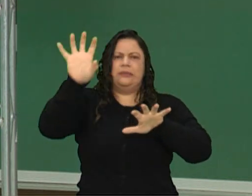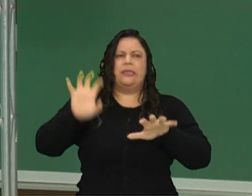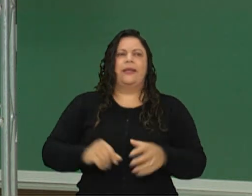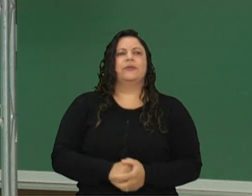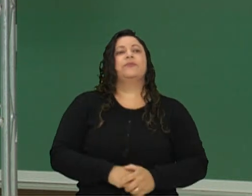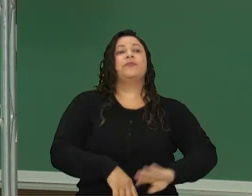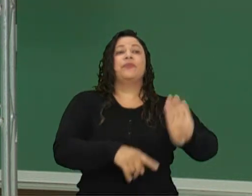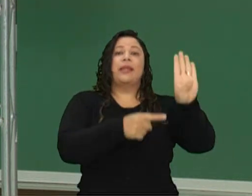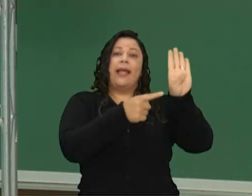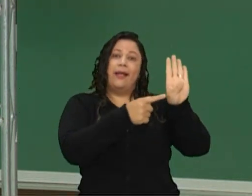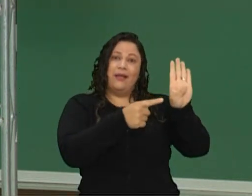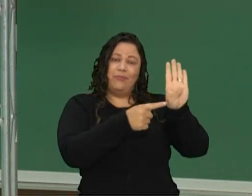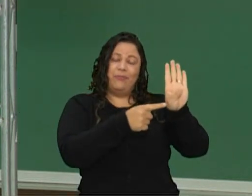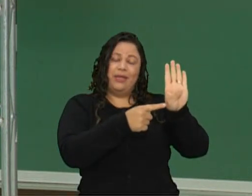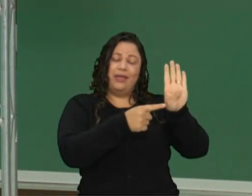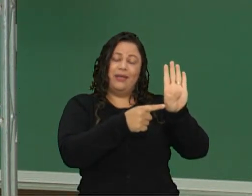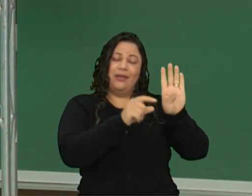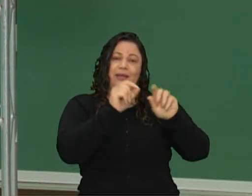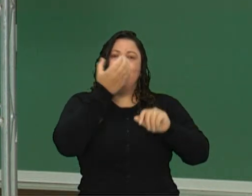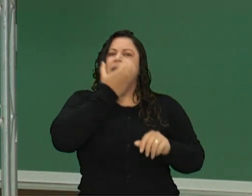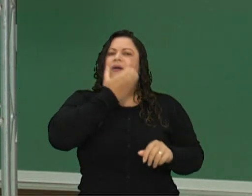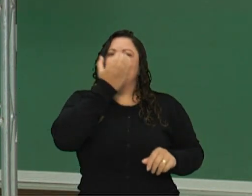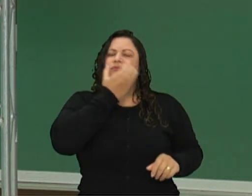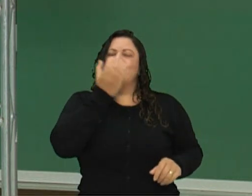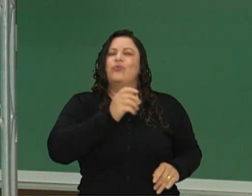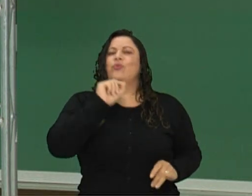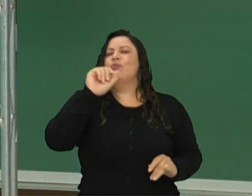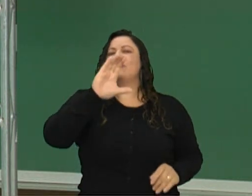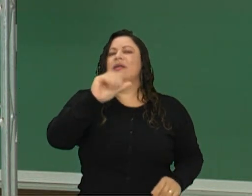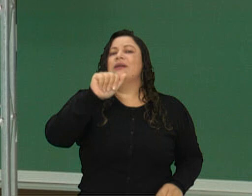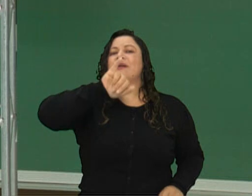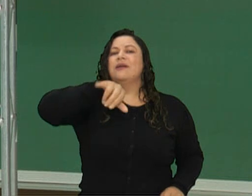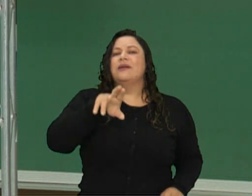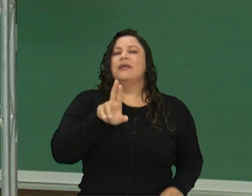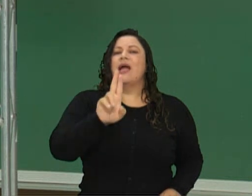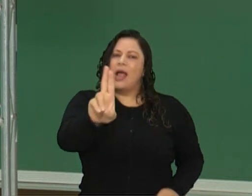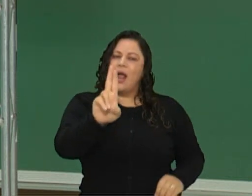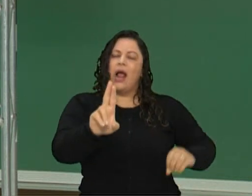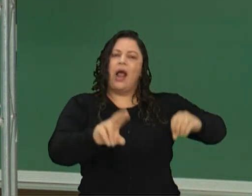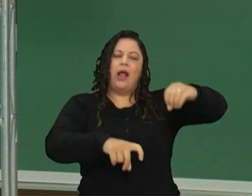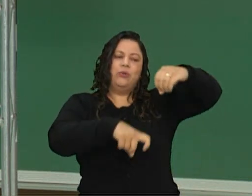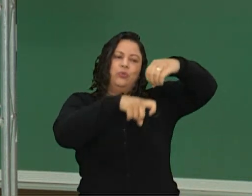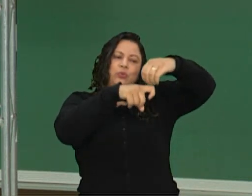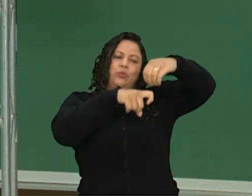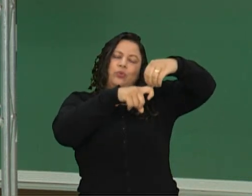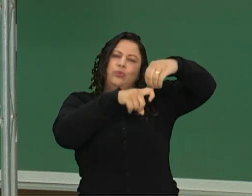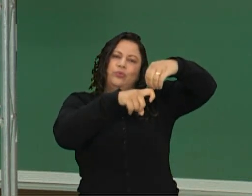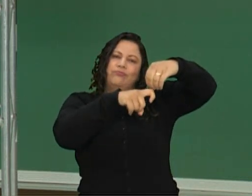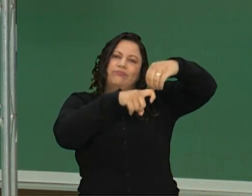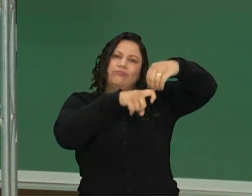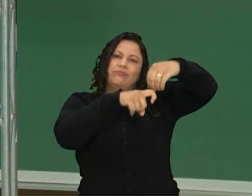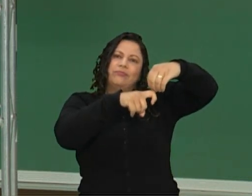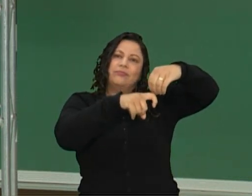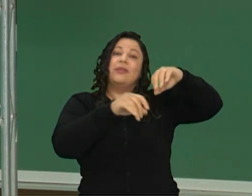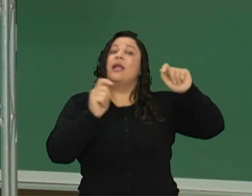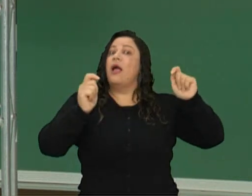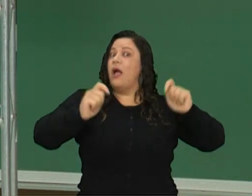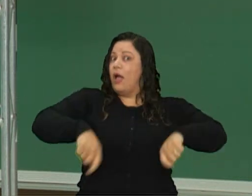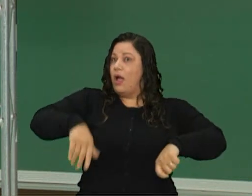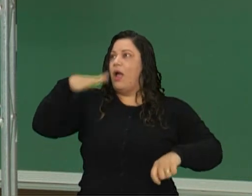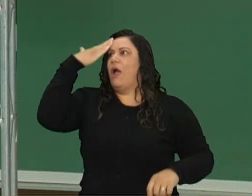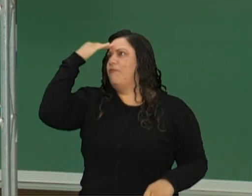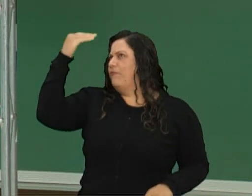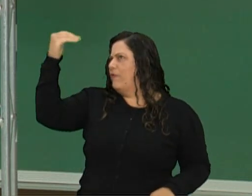Letra B, aqui é a fruta castanha, castanha de caju. A castanha de caju é famosa, então, castanha